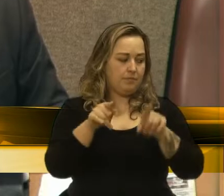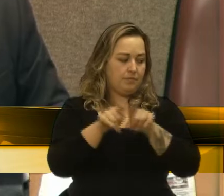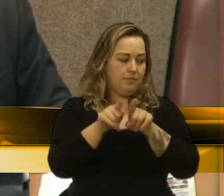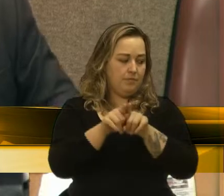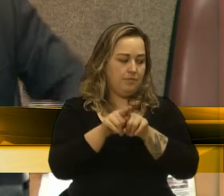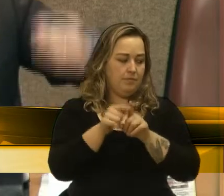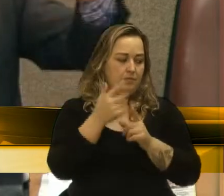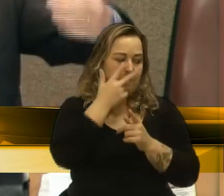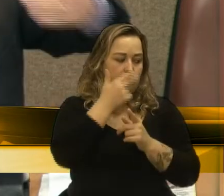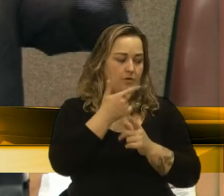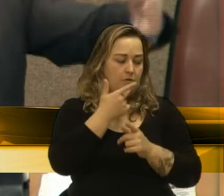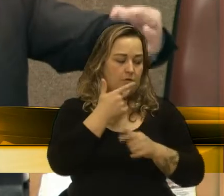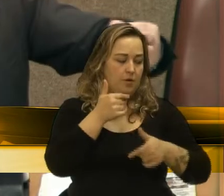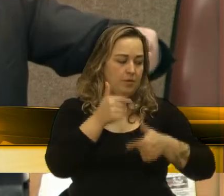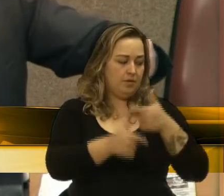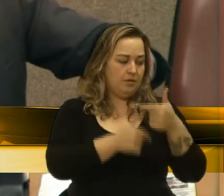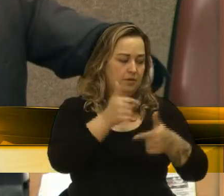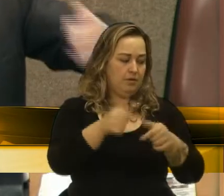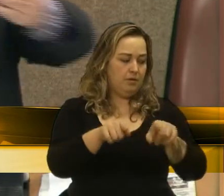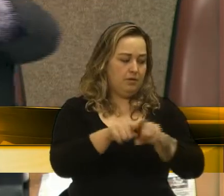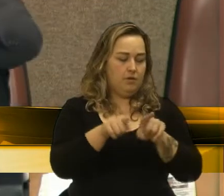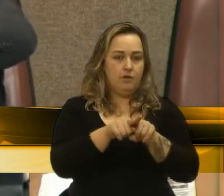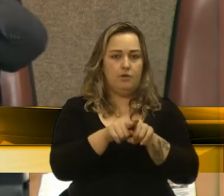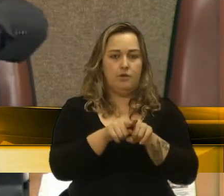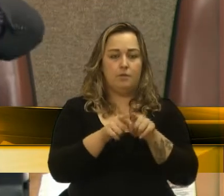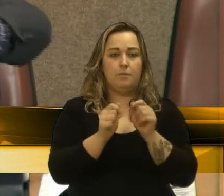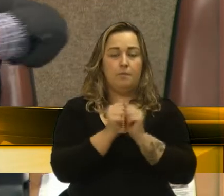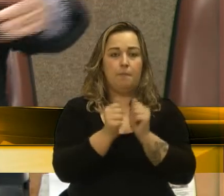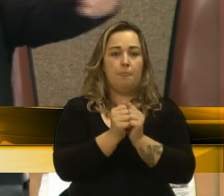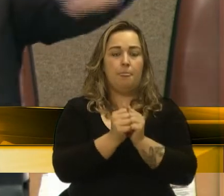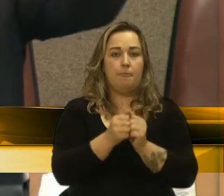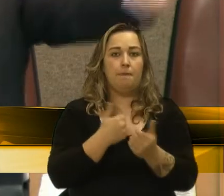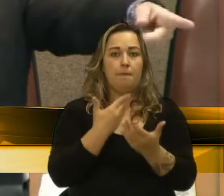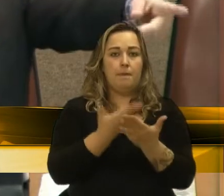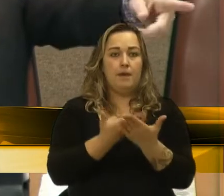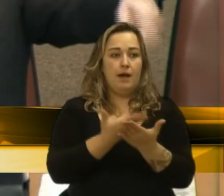fala. Seria uma aula e trazer a secretária aqui de novo e